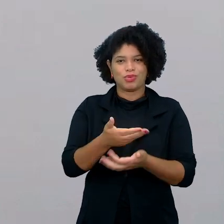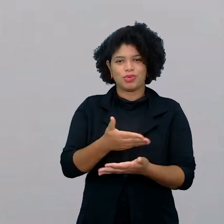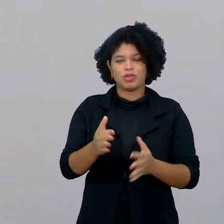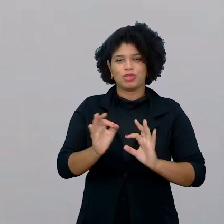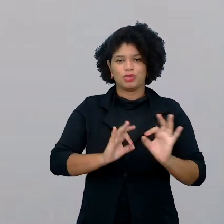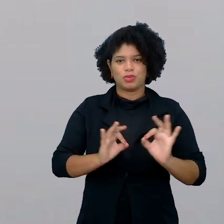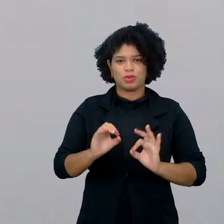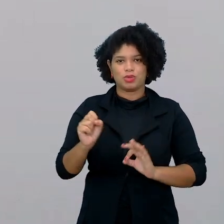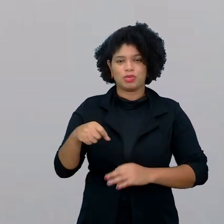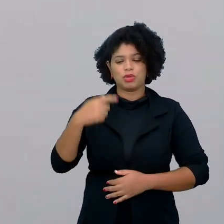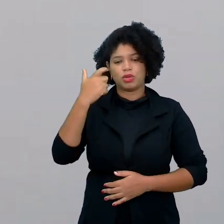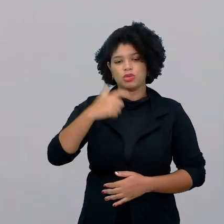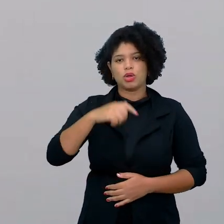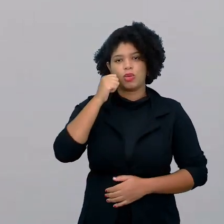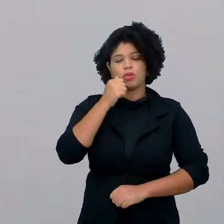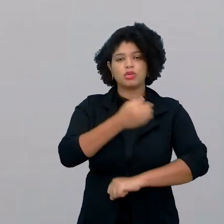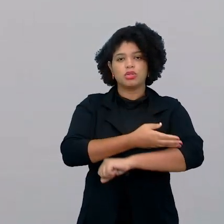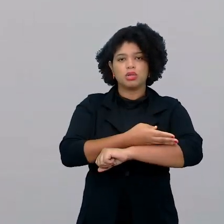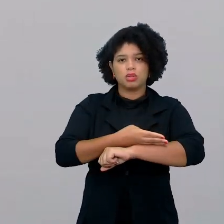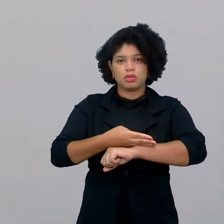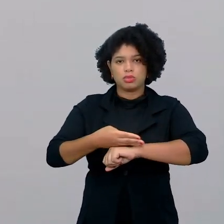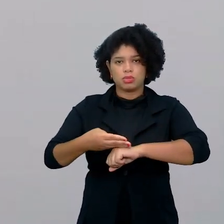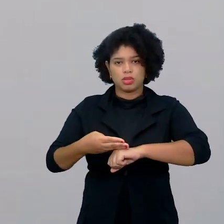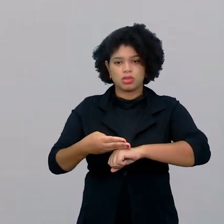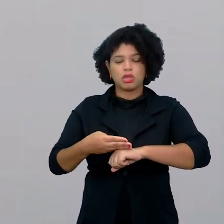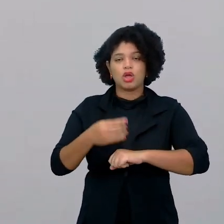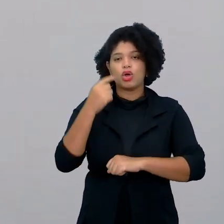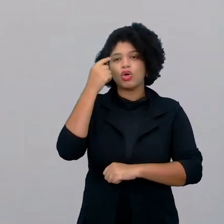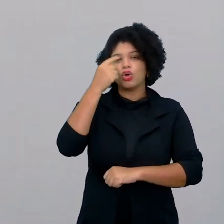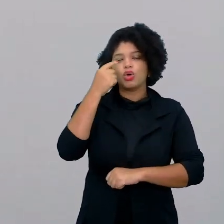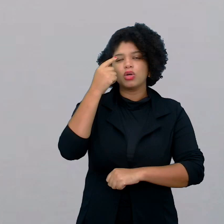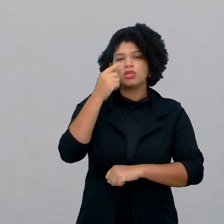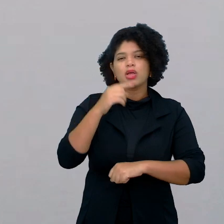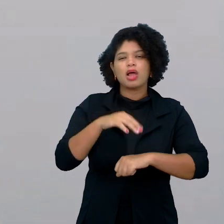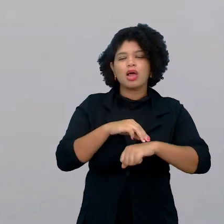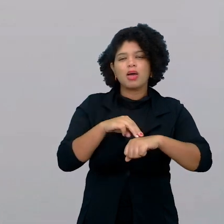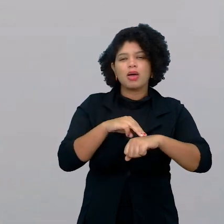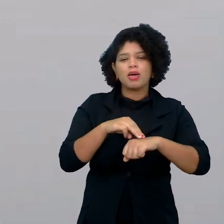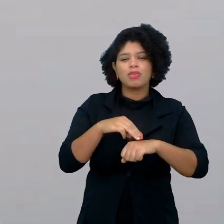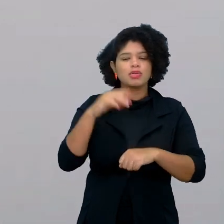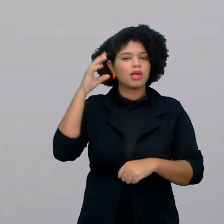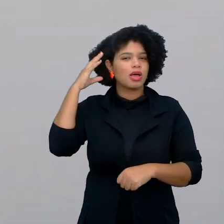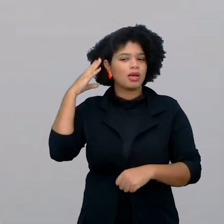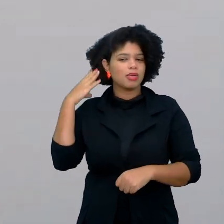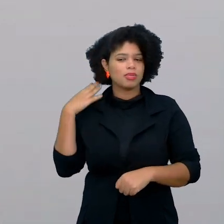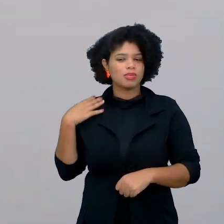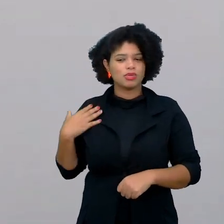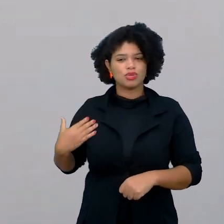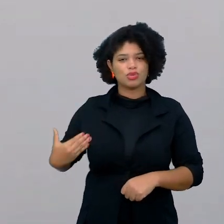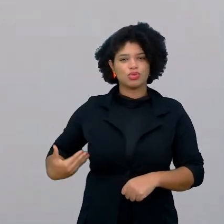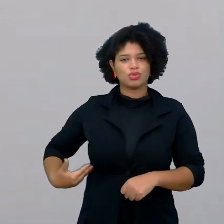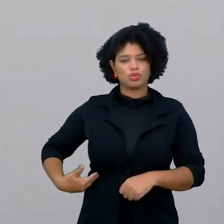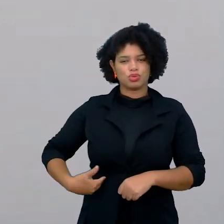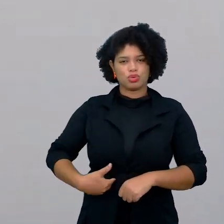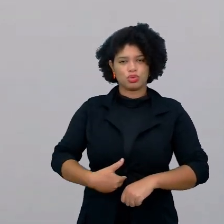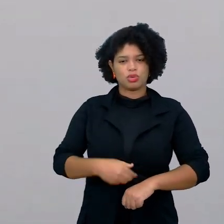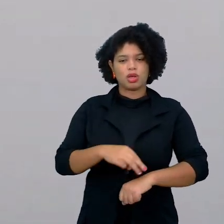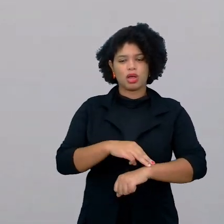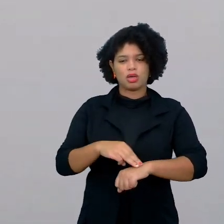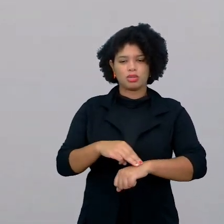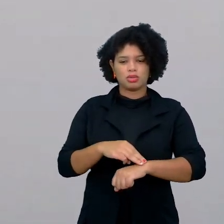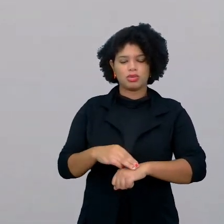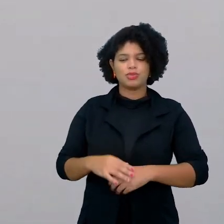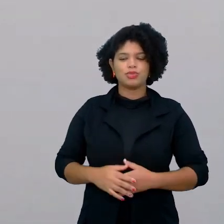projeto. Sou uma mulher branca, de olhos castanhos, cabelos castanhos e longos, que hoje estão